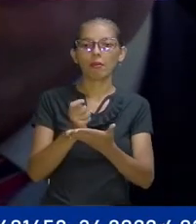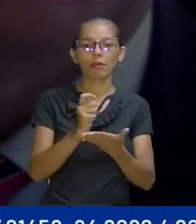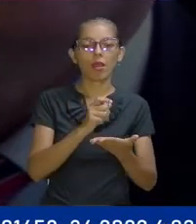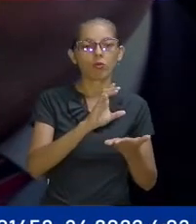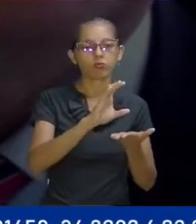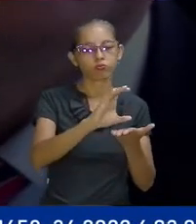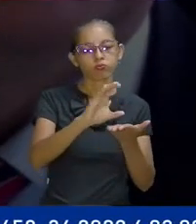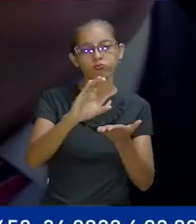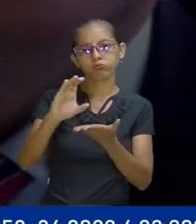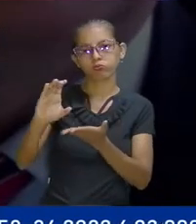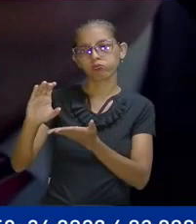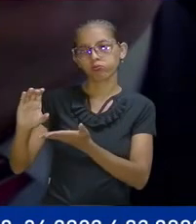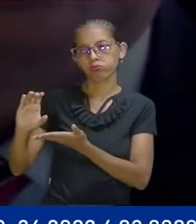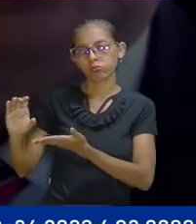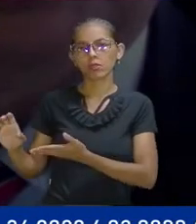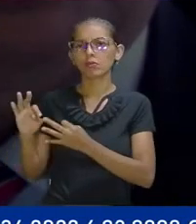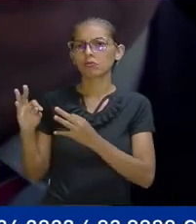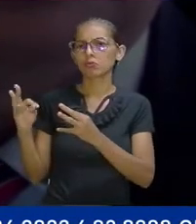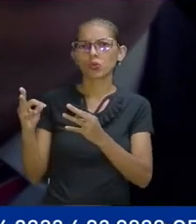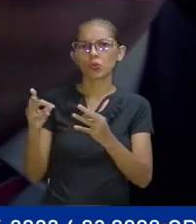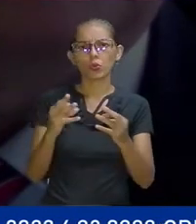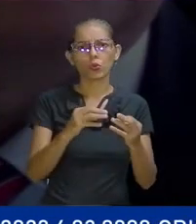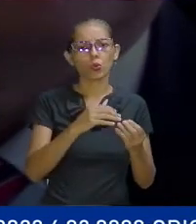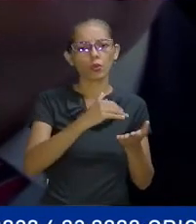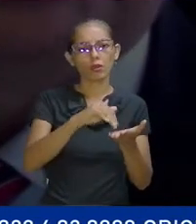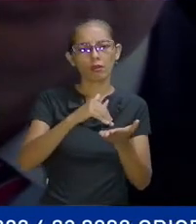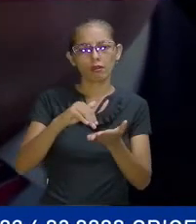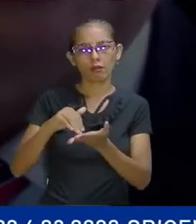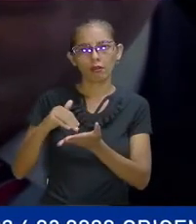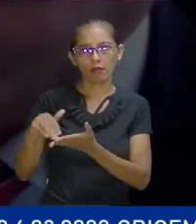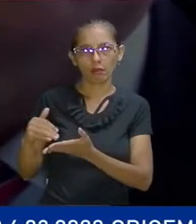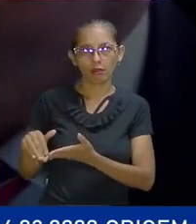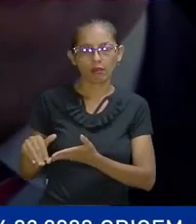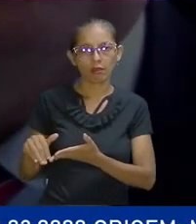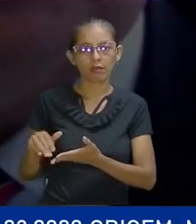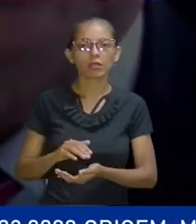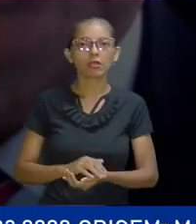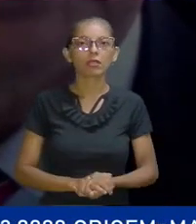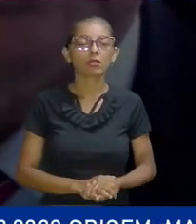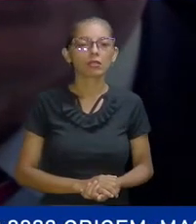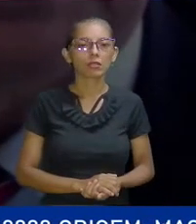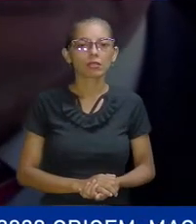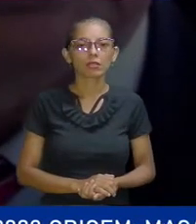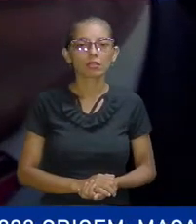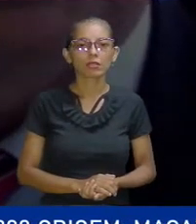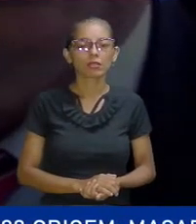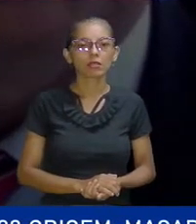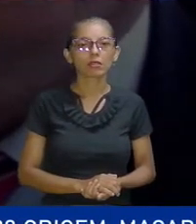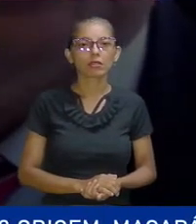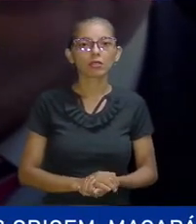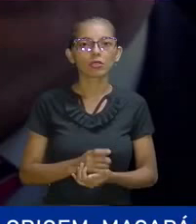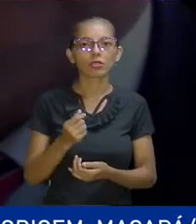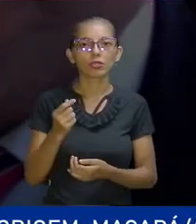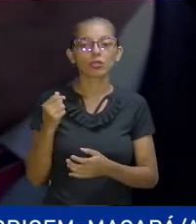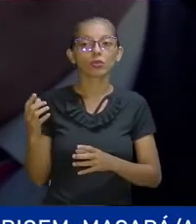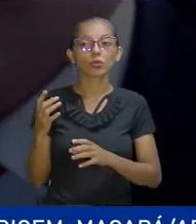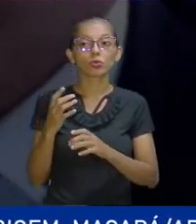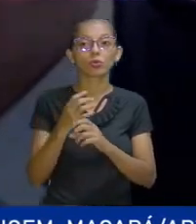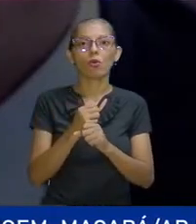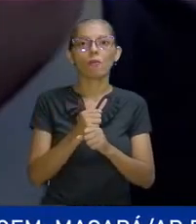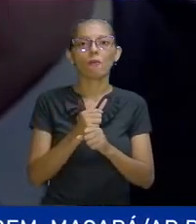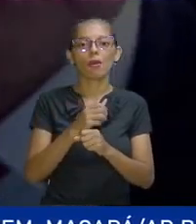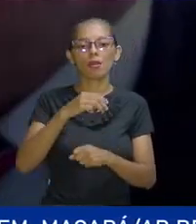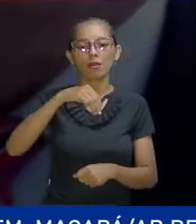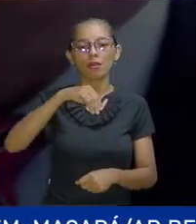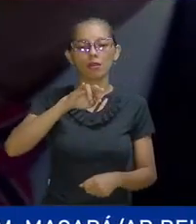as secretarias, que ficaram na casa de milhões, Excelência. E isso aí